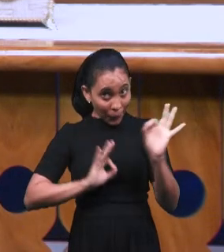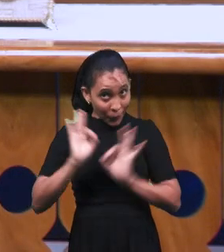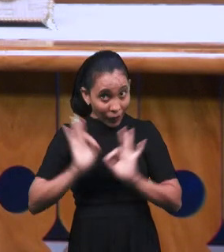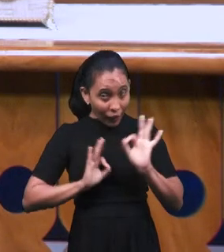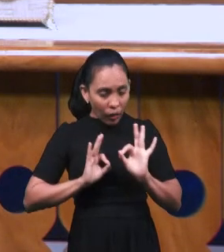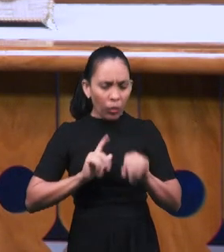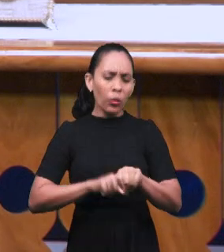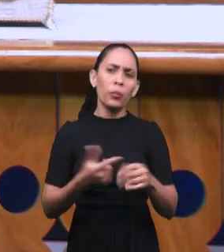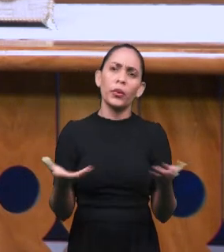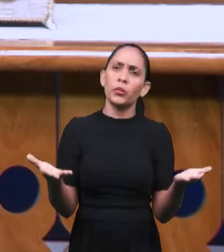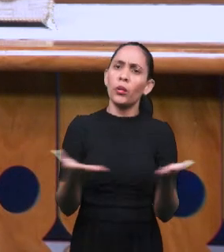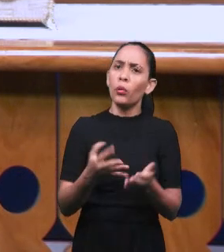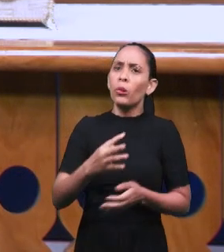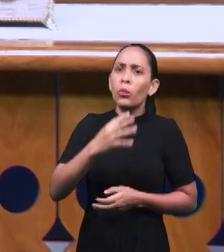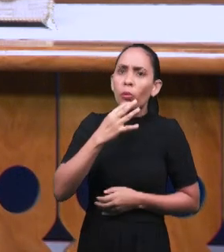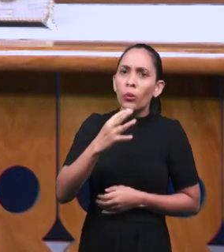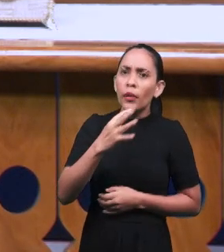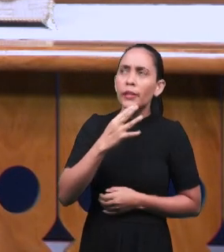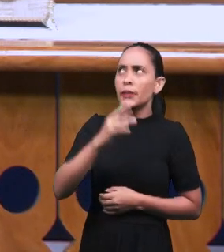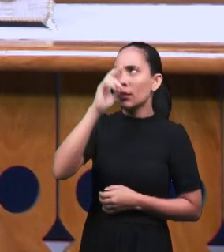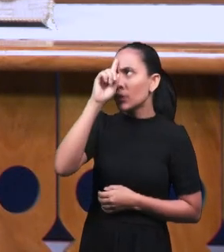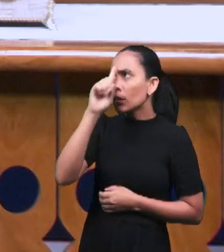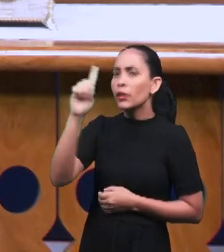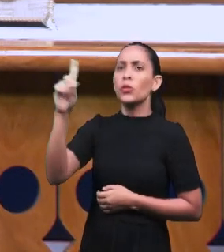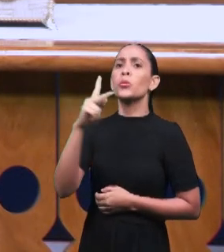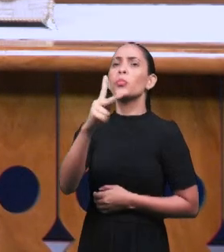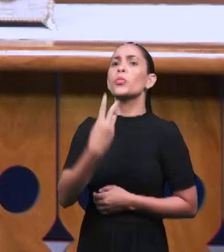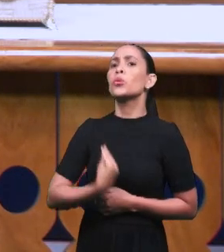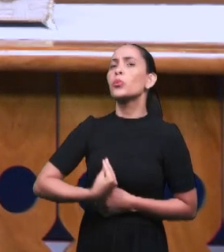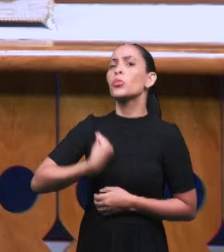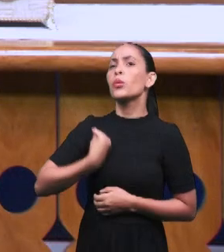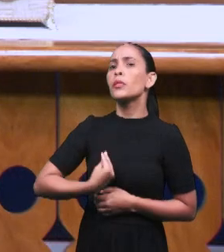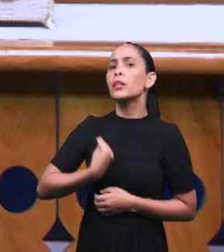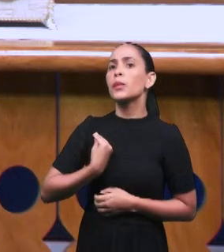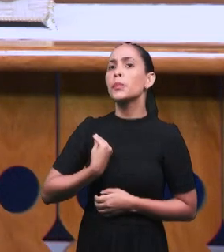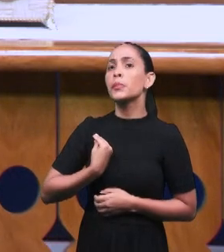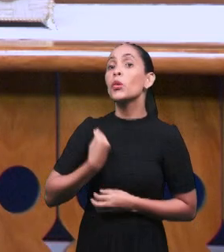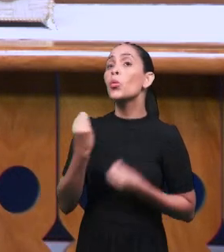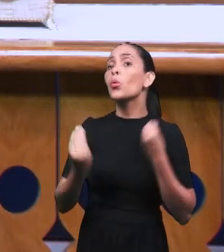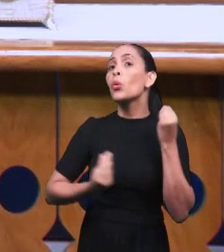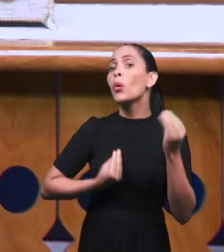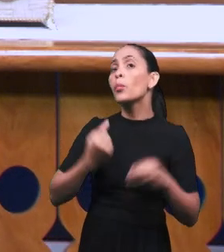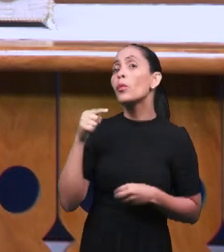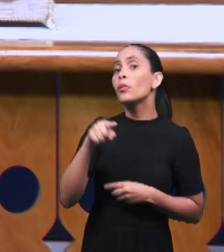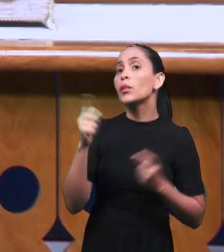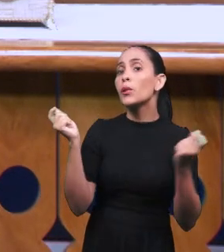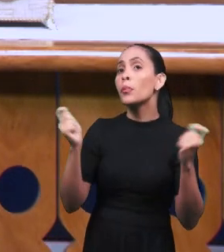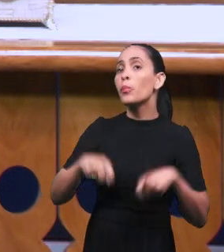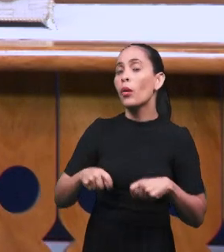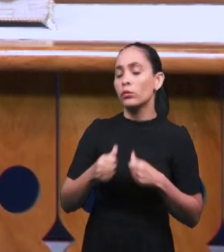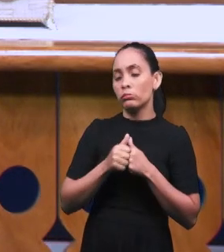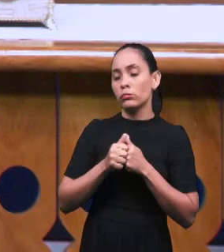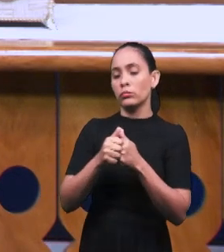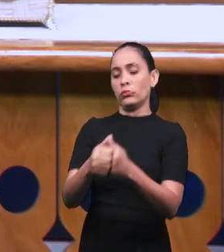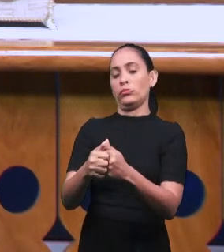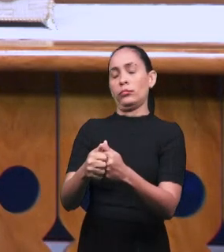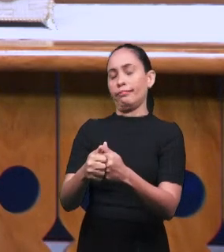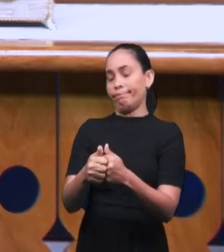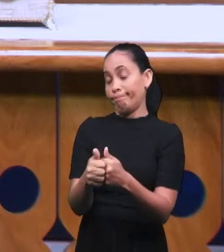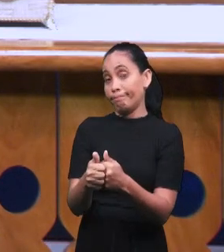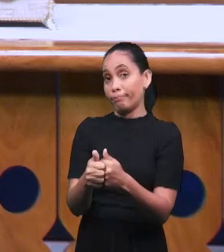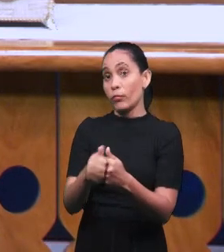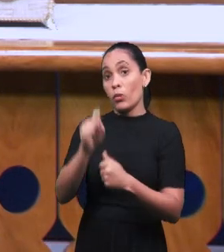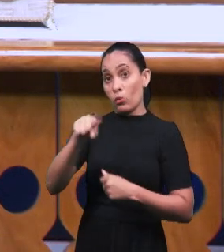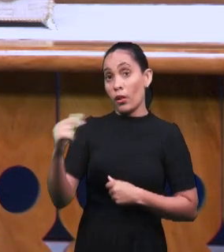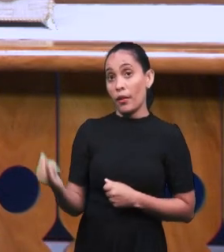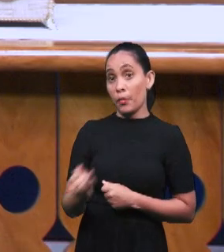preparar conhecendo o que Deus tem para a sua vida e como você pode fazer para seguir o caminho. Então, isso é que é o